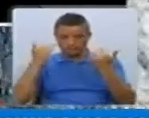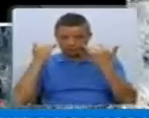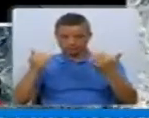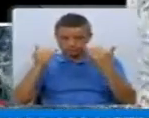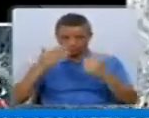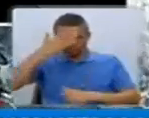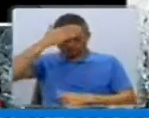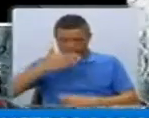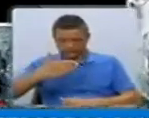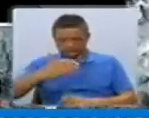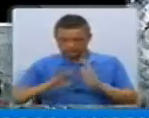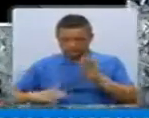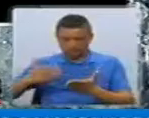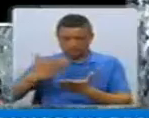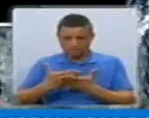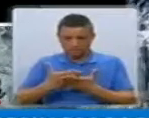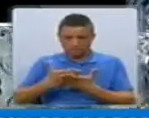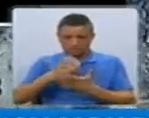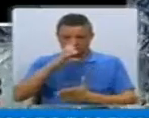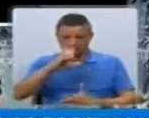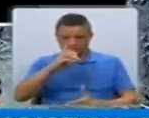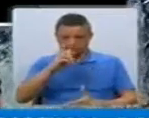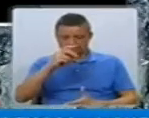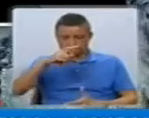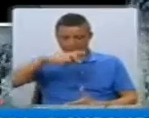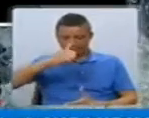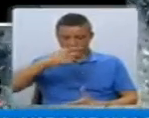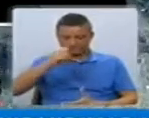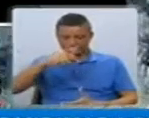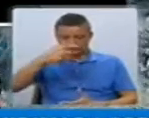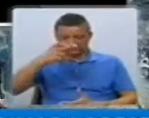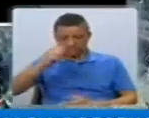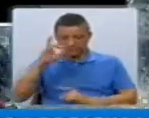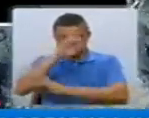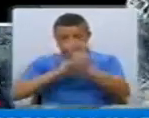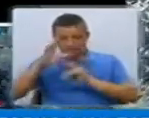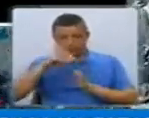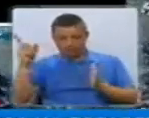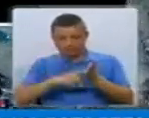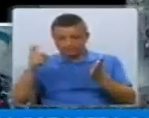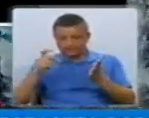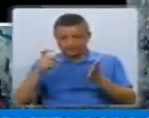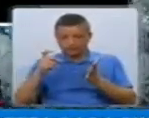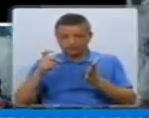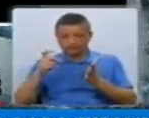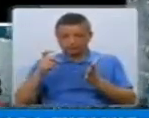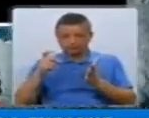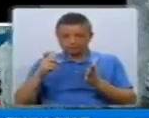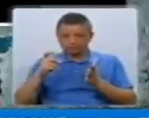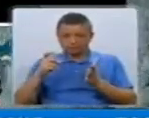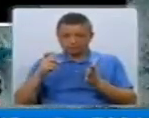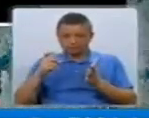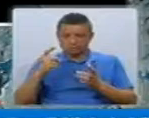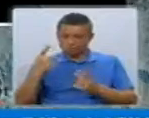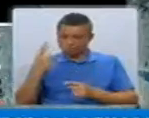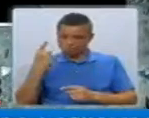um estudo que foi apresentado por cientistas europeus e americanos que estudaram os dados recolhidos pela sonda Dawn, que durante um